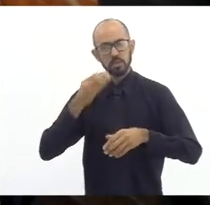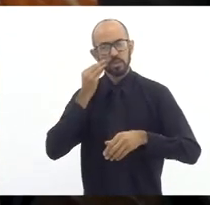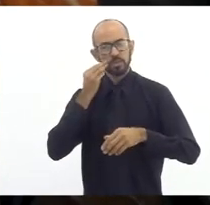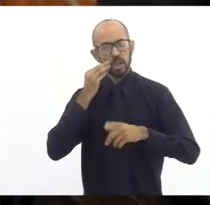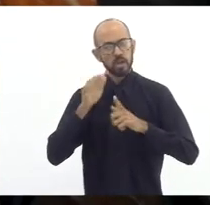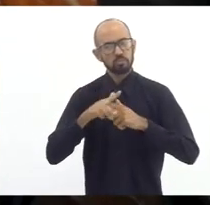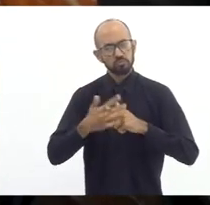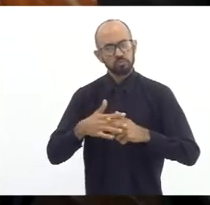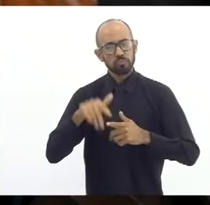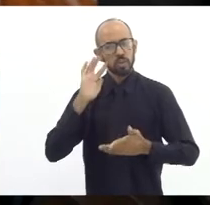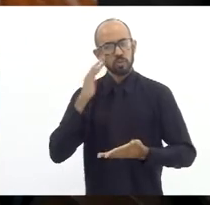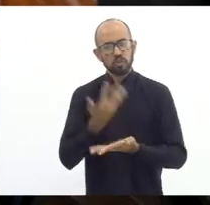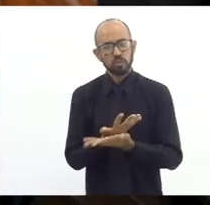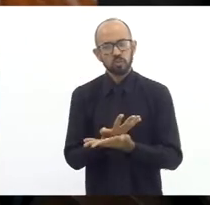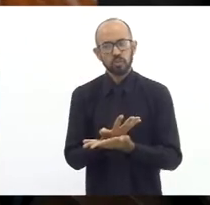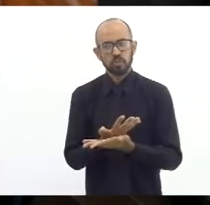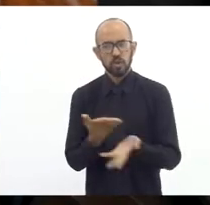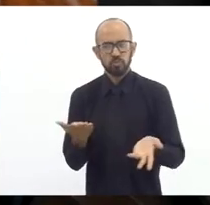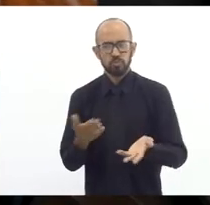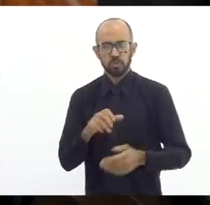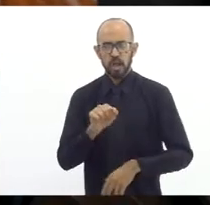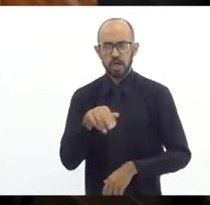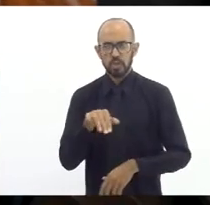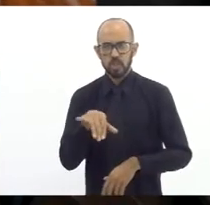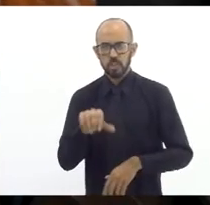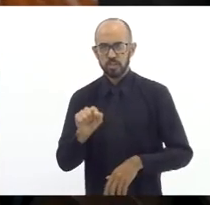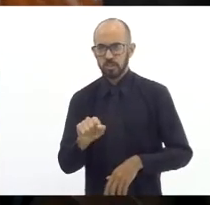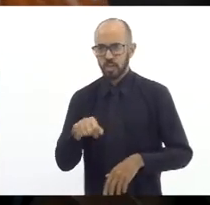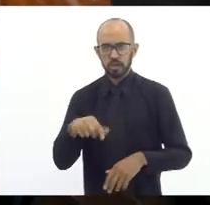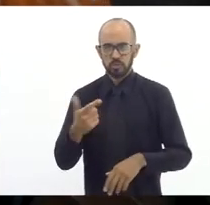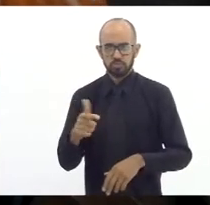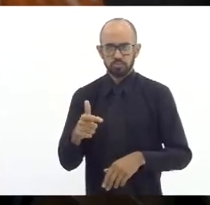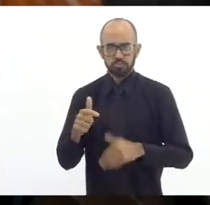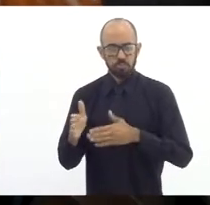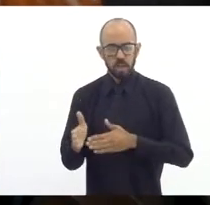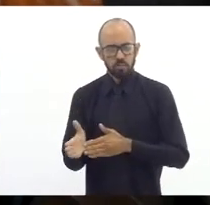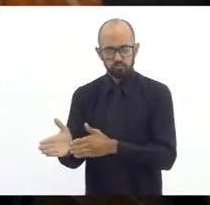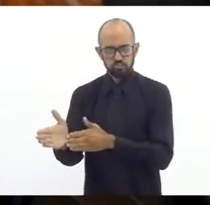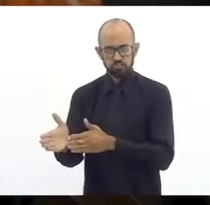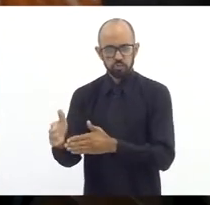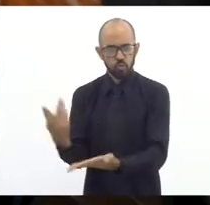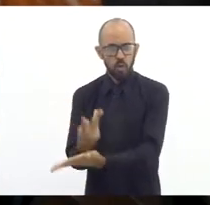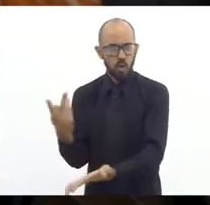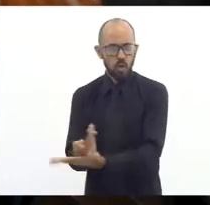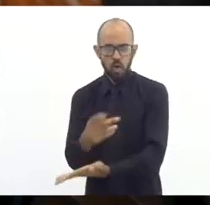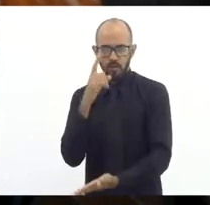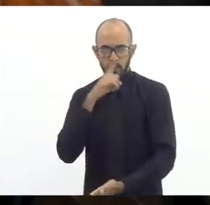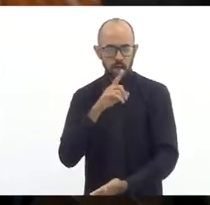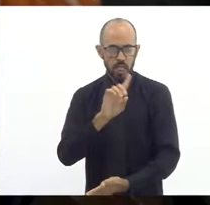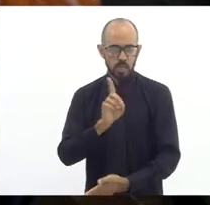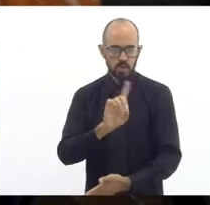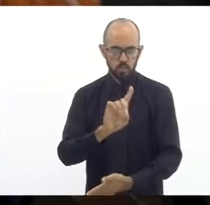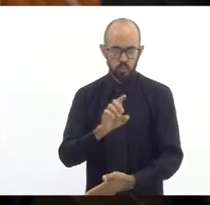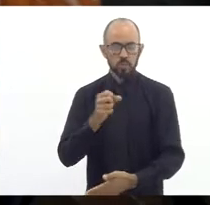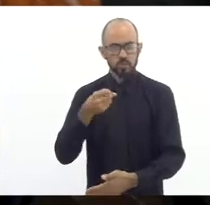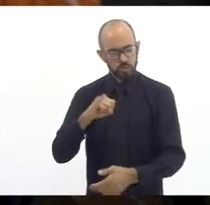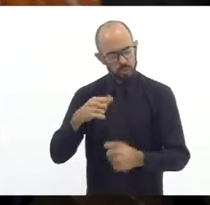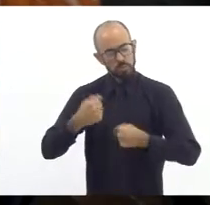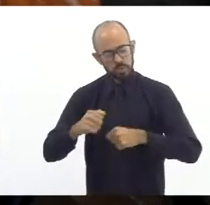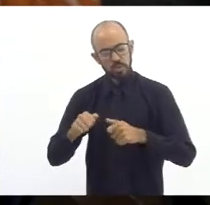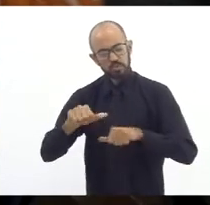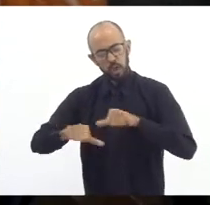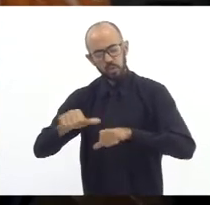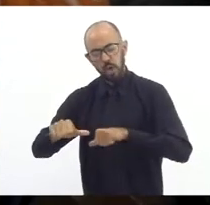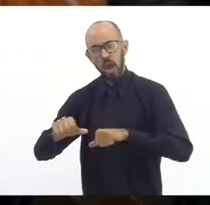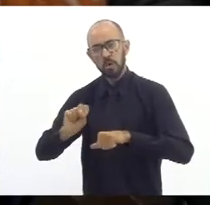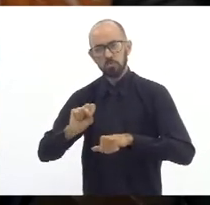a nossa resolução. A agência não tem compromisso com o erro. Se o conselho entender que devemos fazer algum tipo de alteração, a